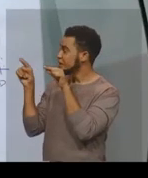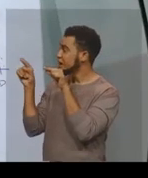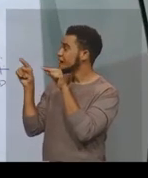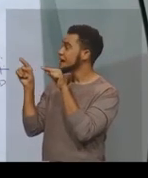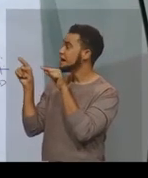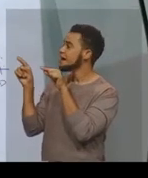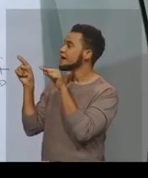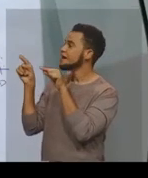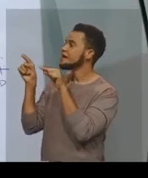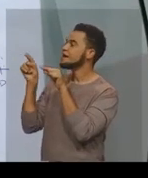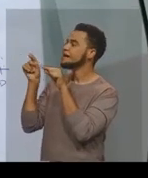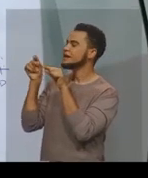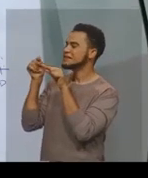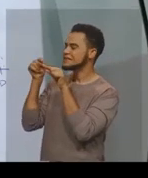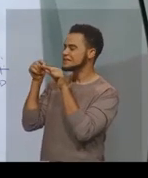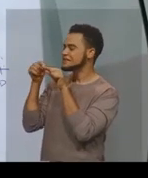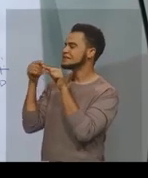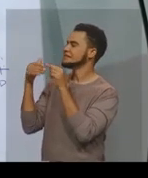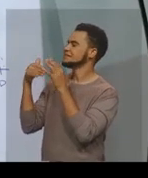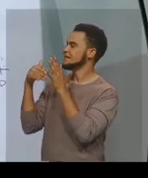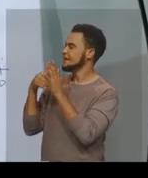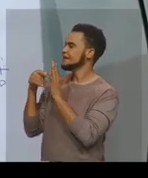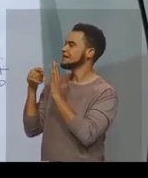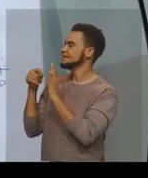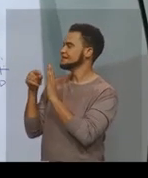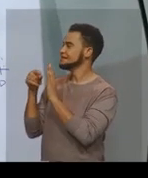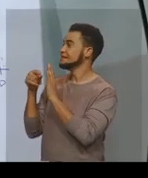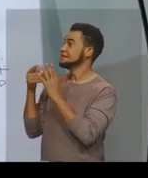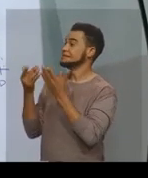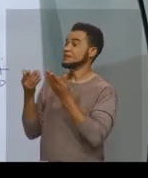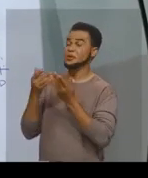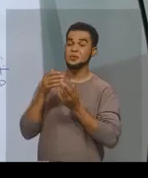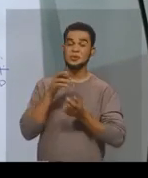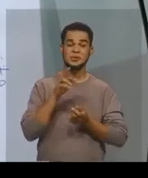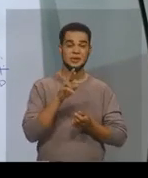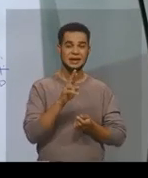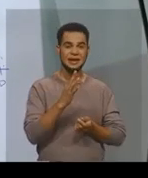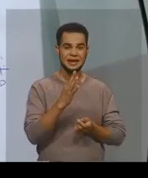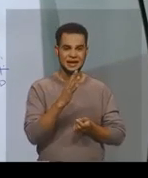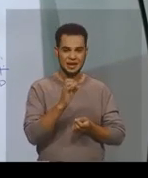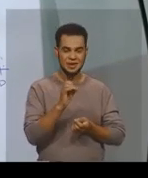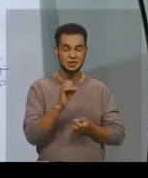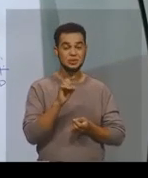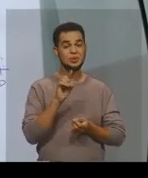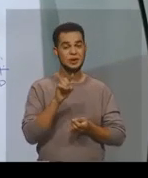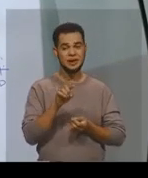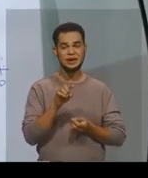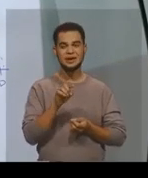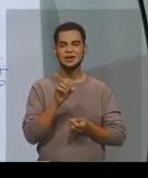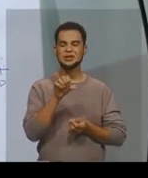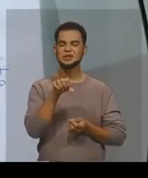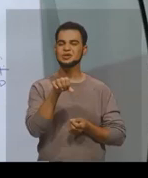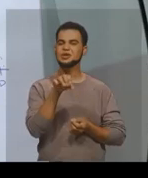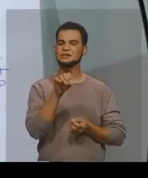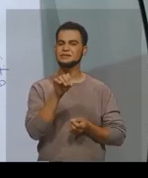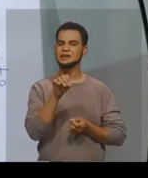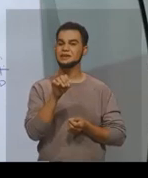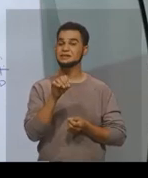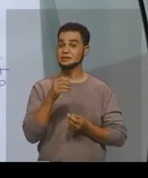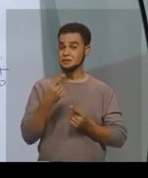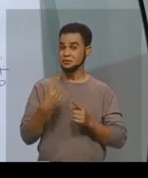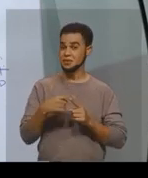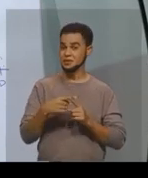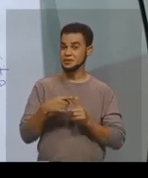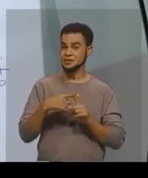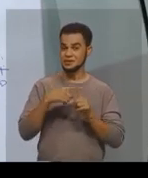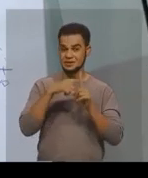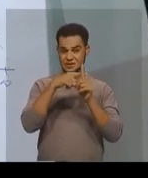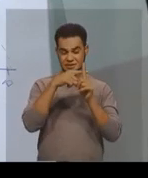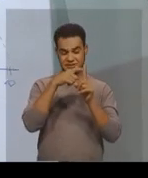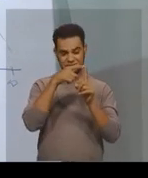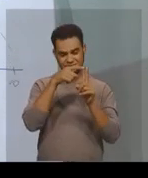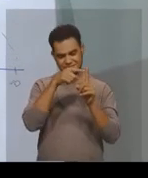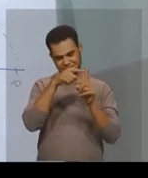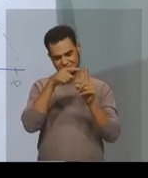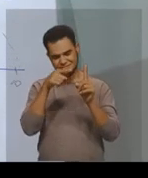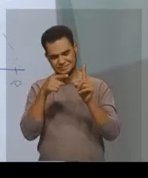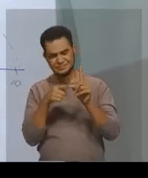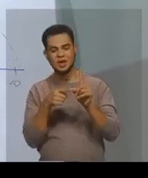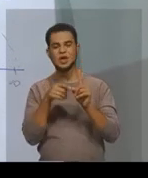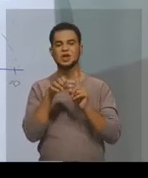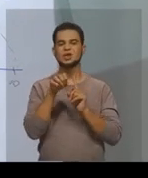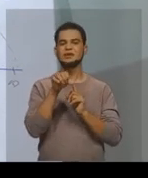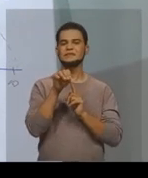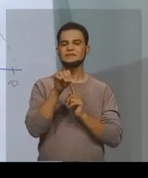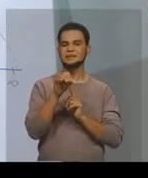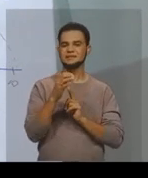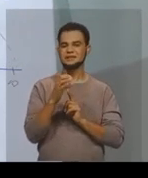e veio aqui, ó. O ângulo reto é um ângulo de 90 graus. E ele sempre vai representar com